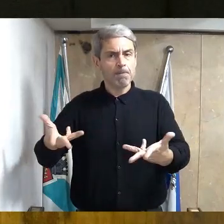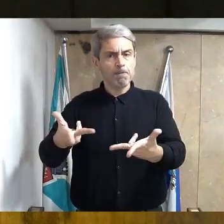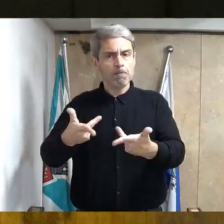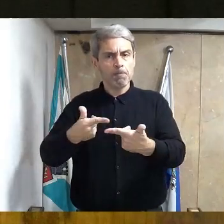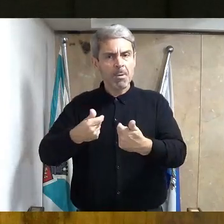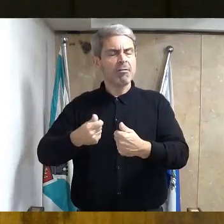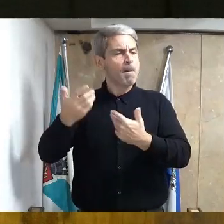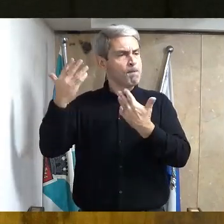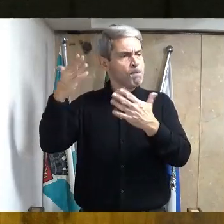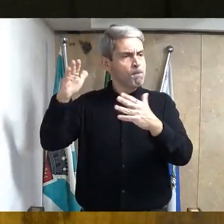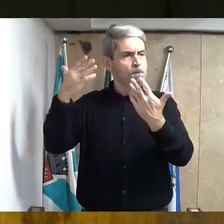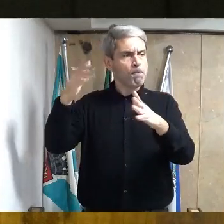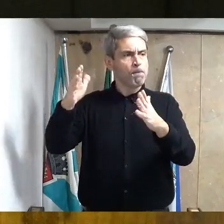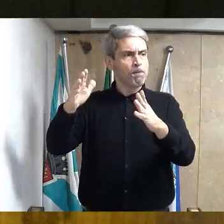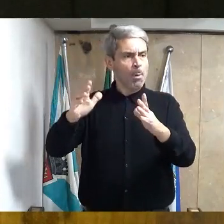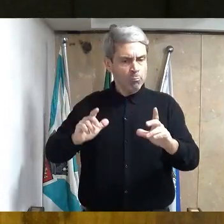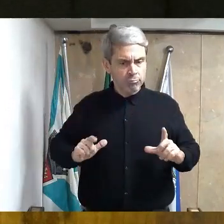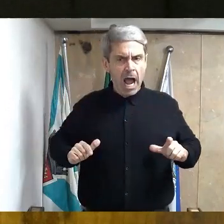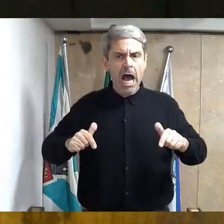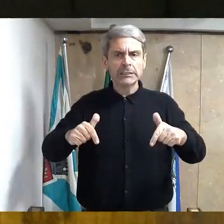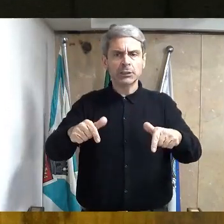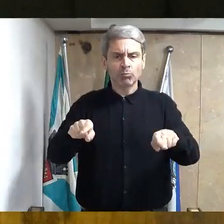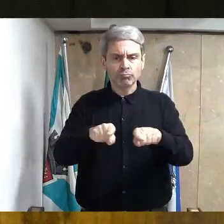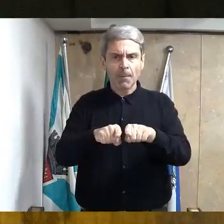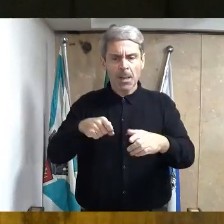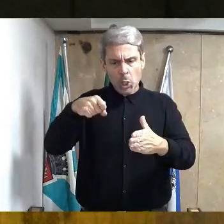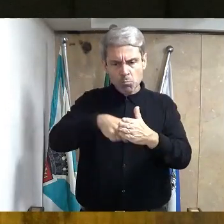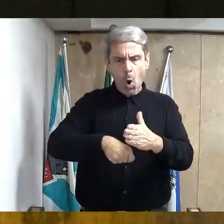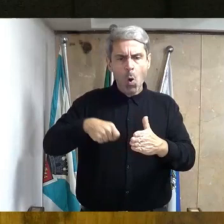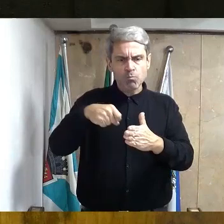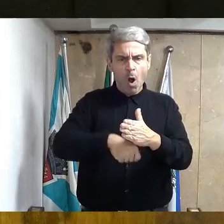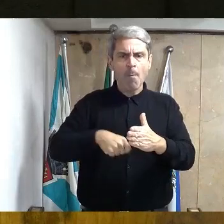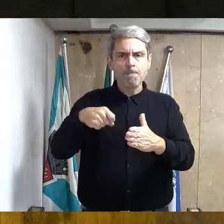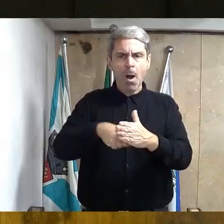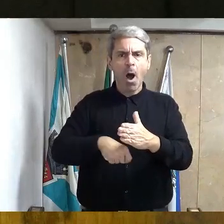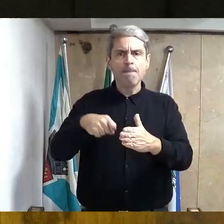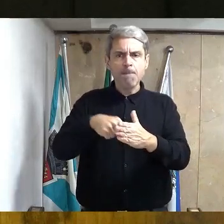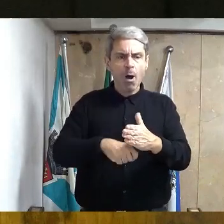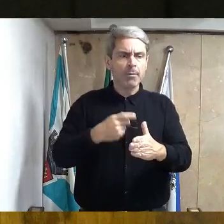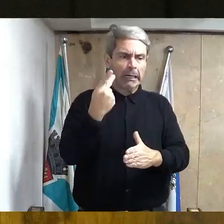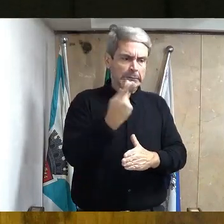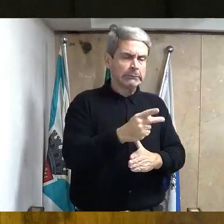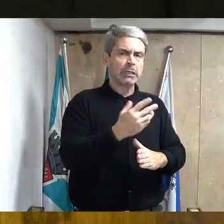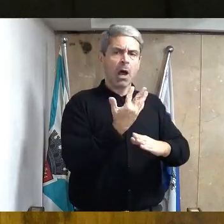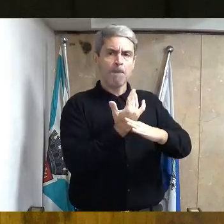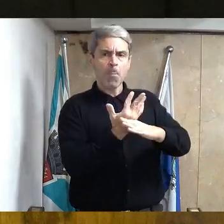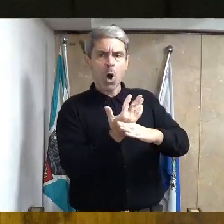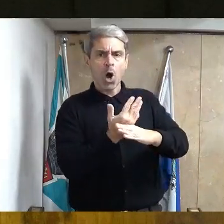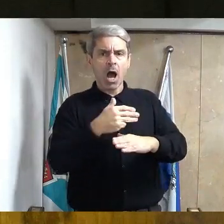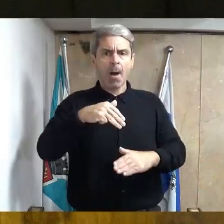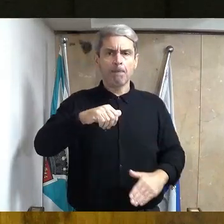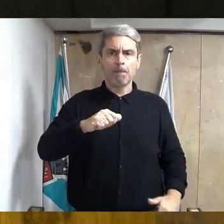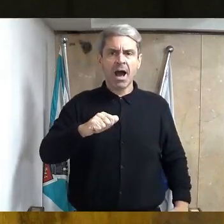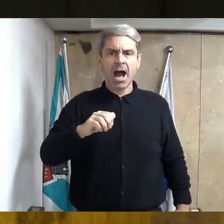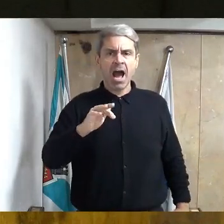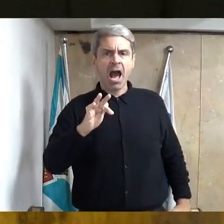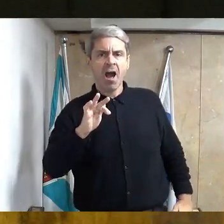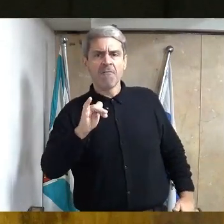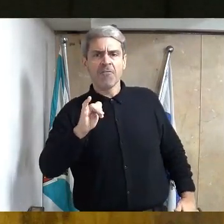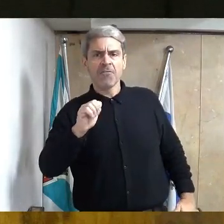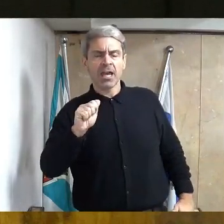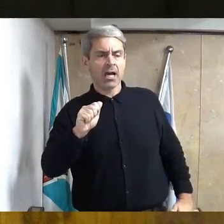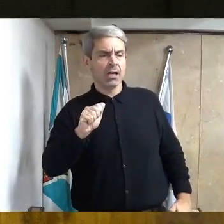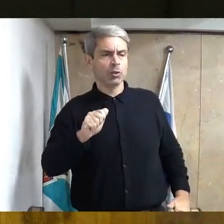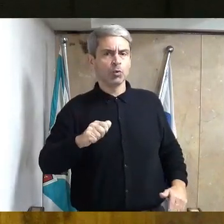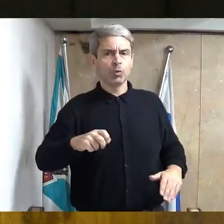forma contundente ao qual ele tem combatido aí em nosso município a máfia do reboque, e deixar